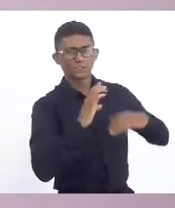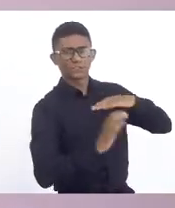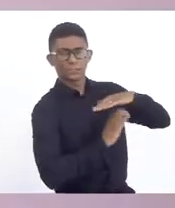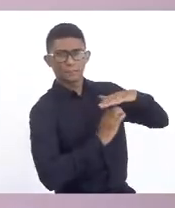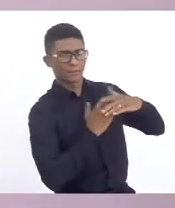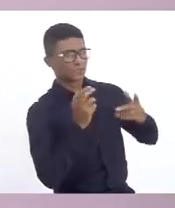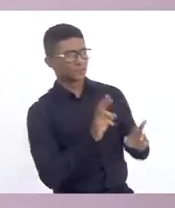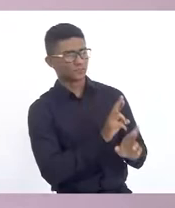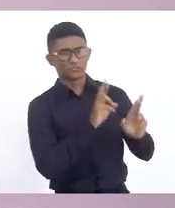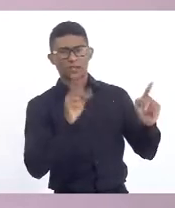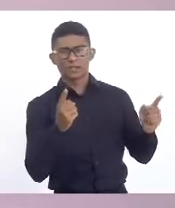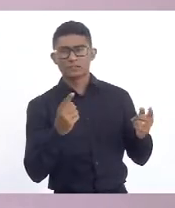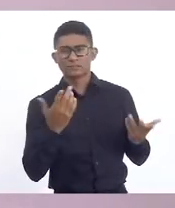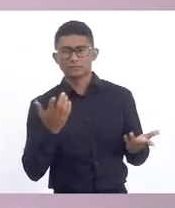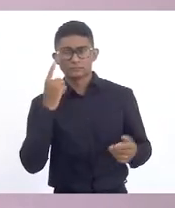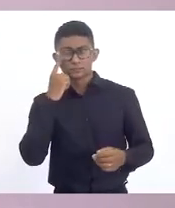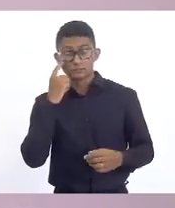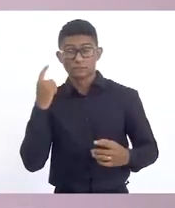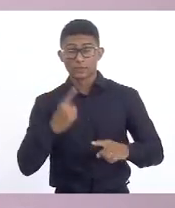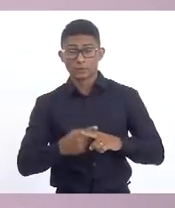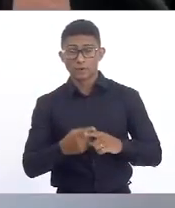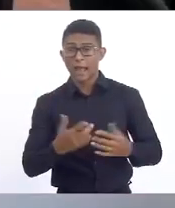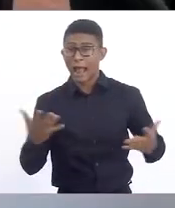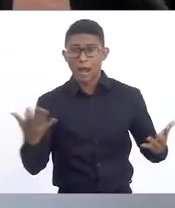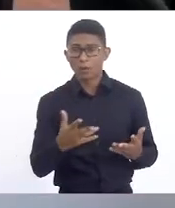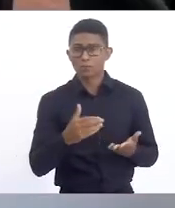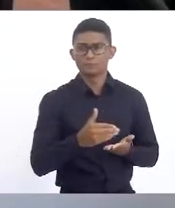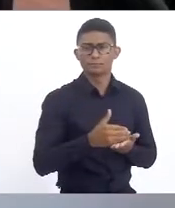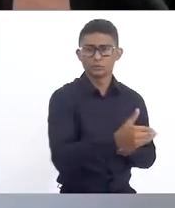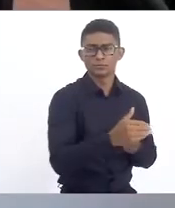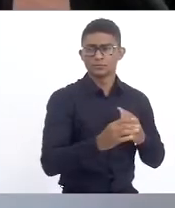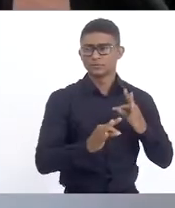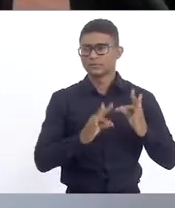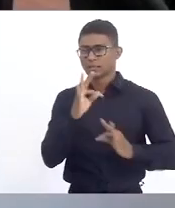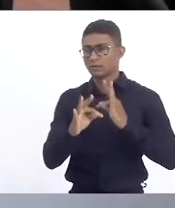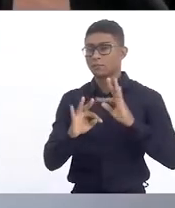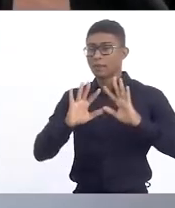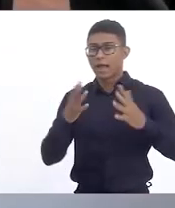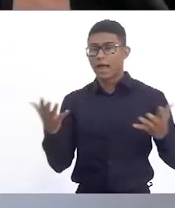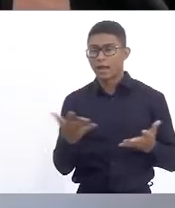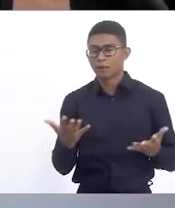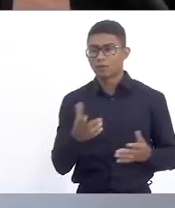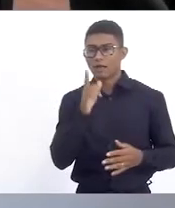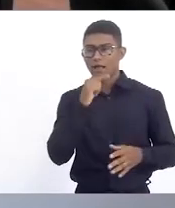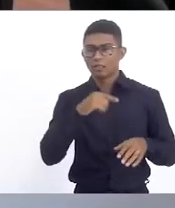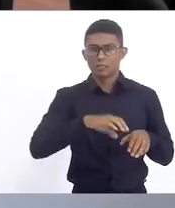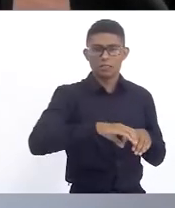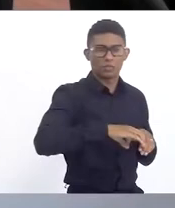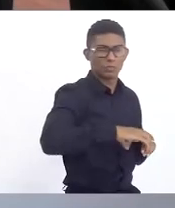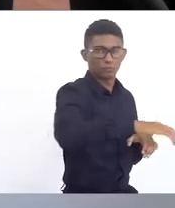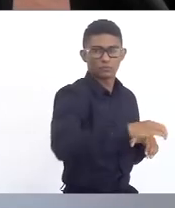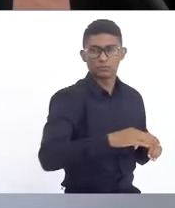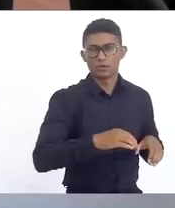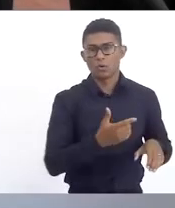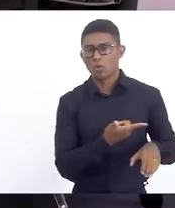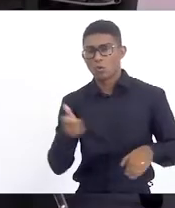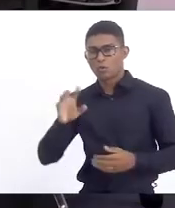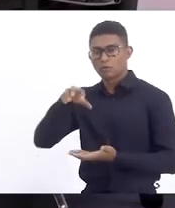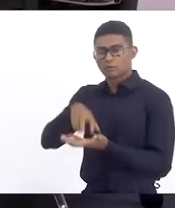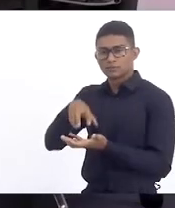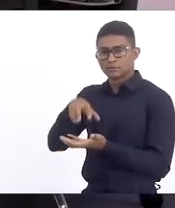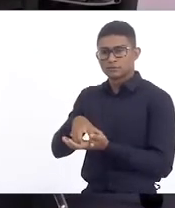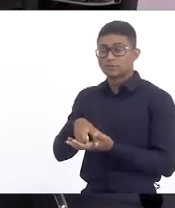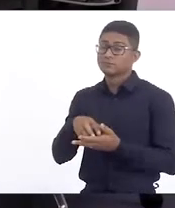só agora a tomada da água, o tratamento, que a distribuição já não vai mais fazer parte da SEDAI, e sim dessas empresas